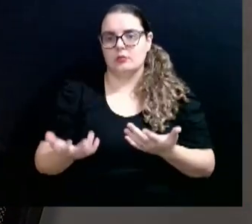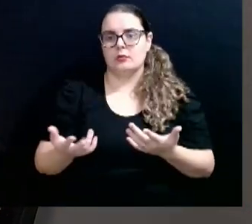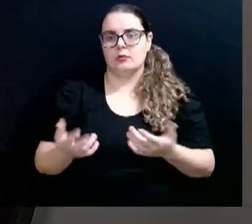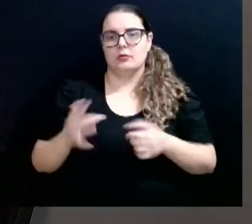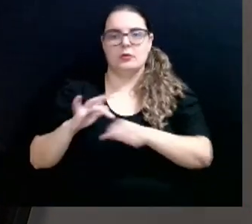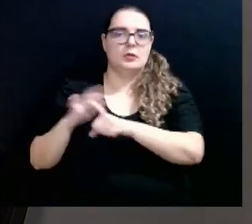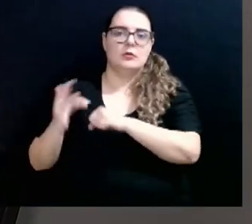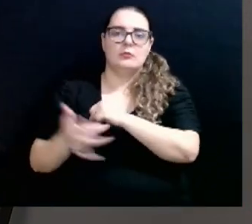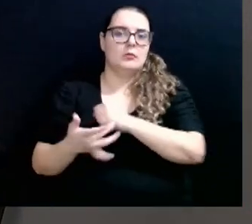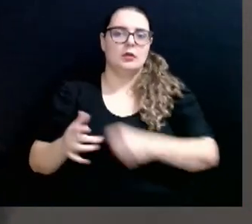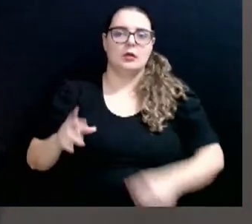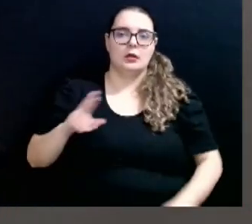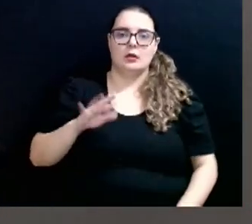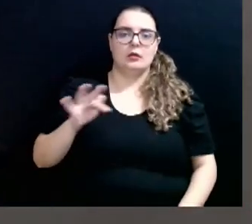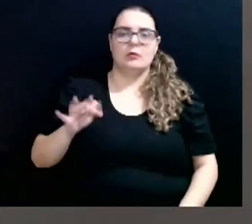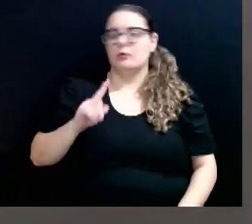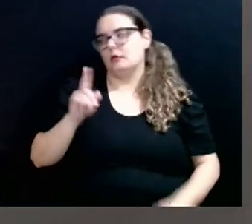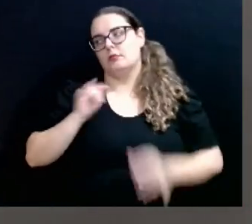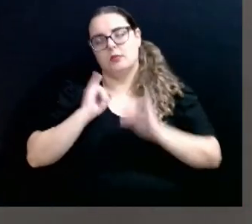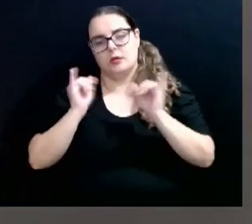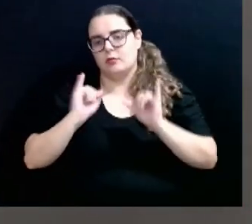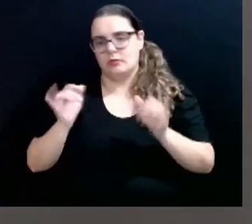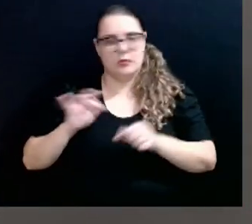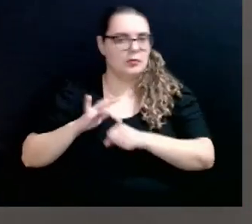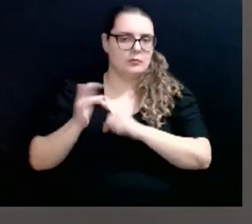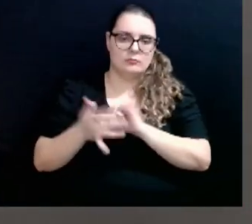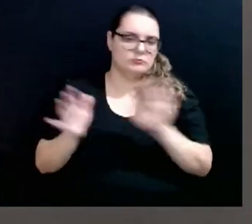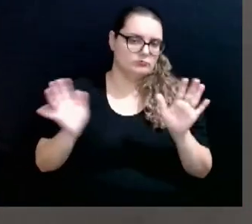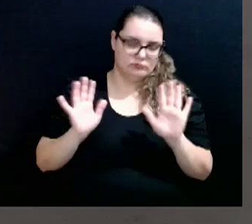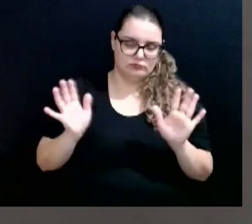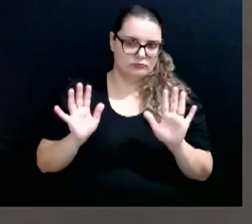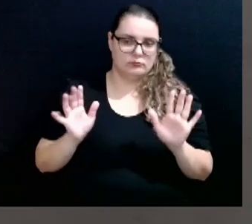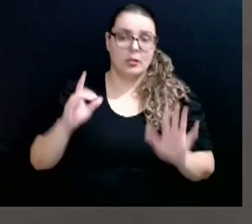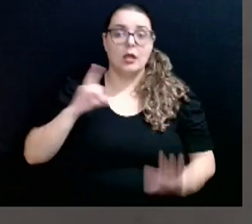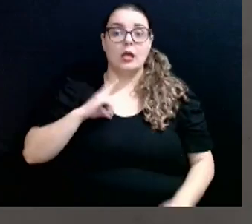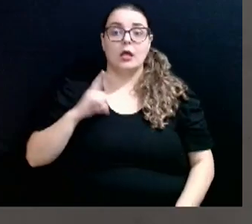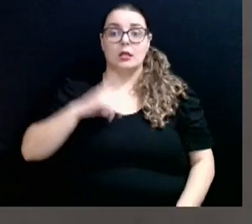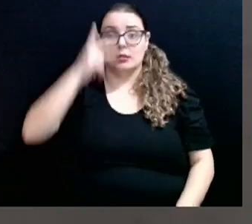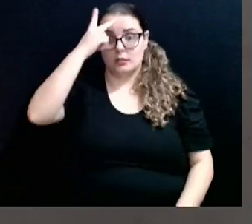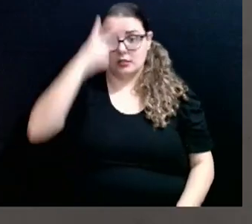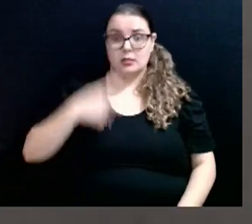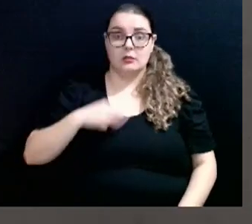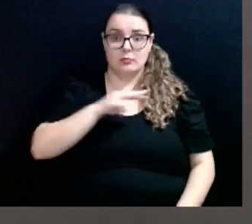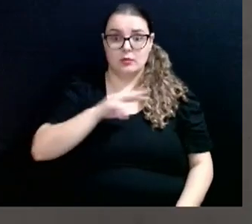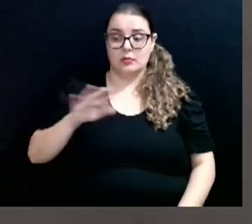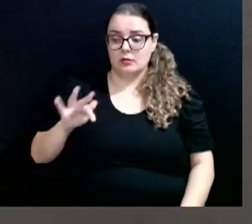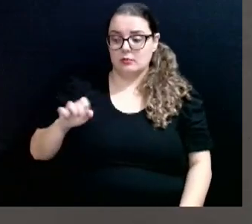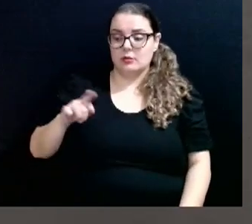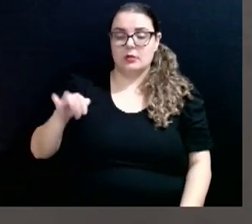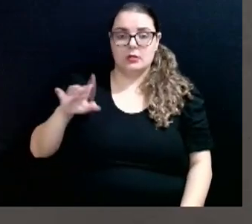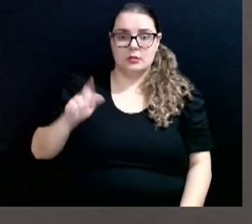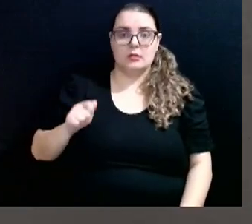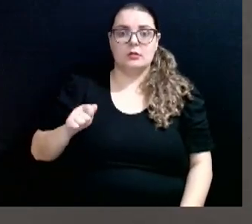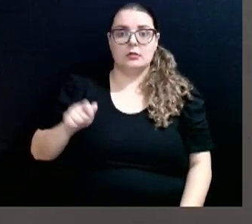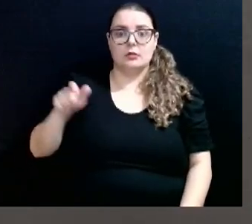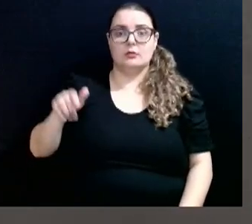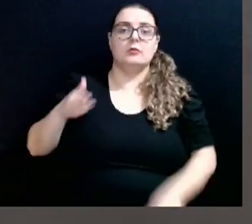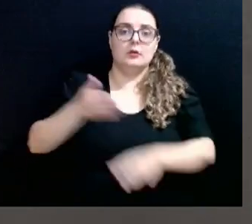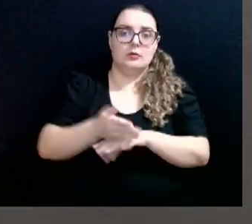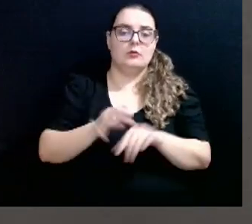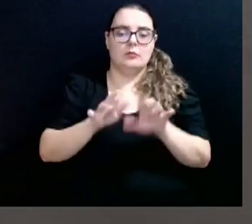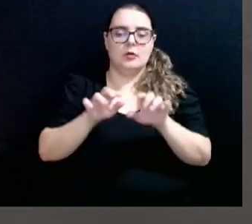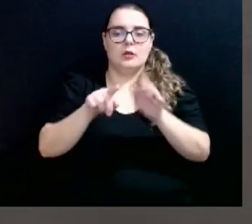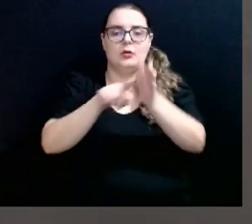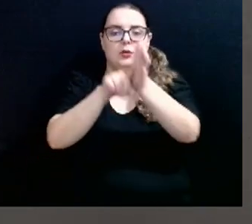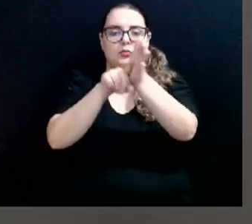Receita Federal ela não divulga em redes sociais, né? Existe o próprio site da Fazenda, da Receita, onde a pessoa vai entrar lá e vai pesquisar